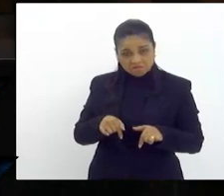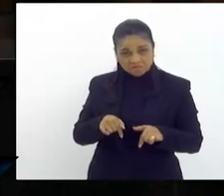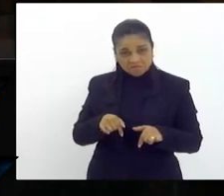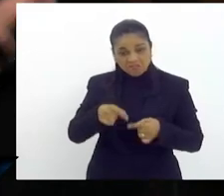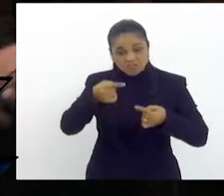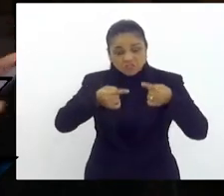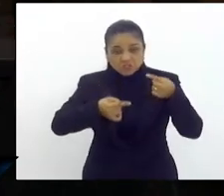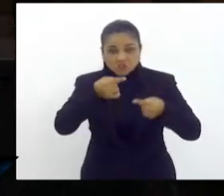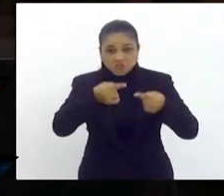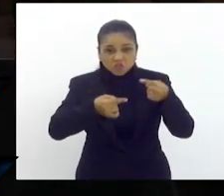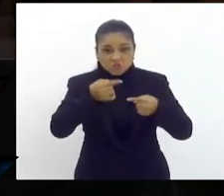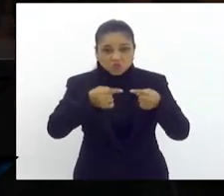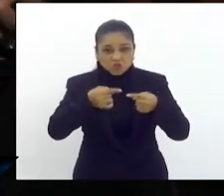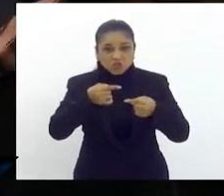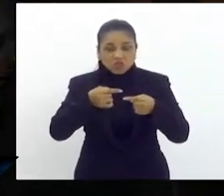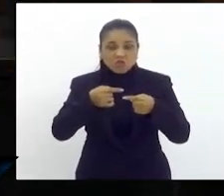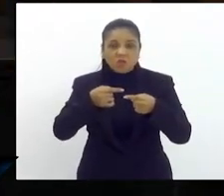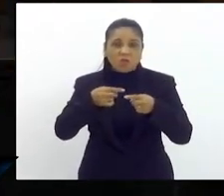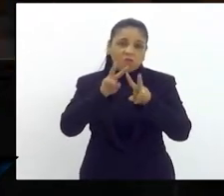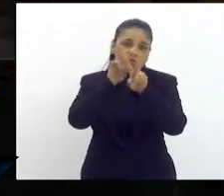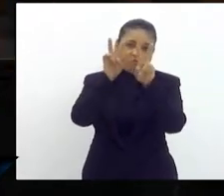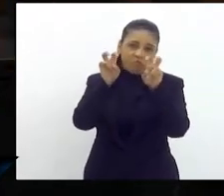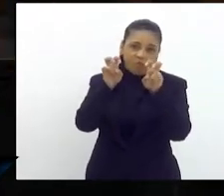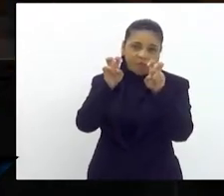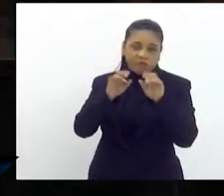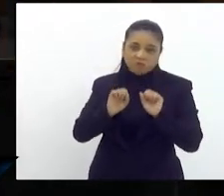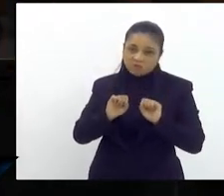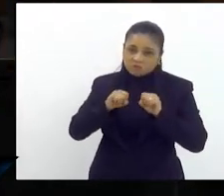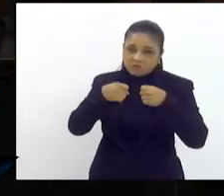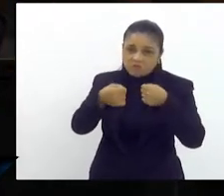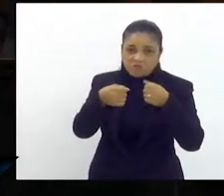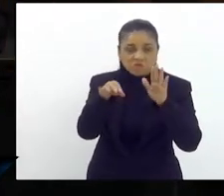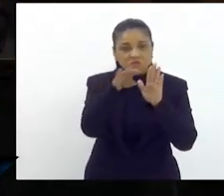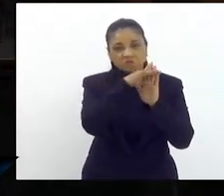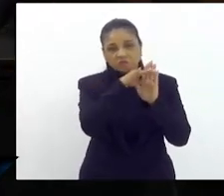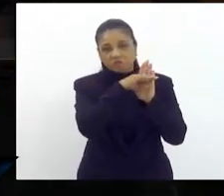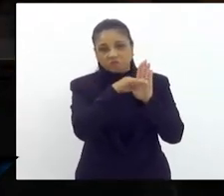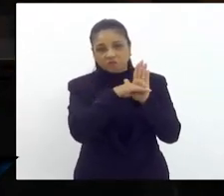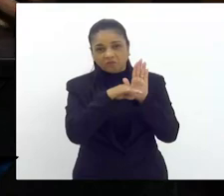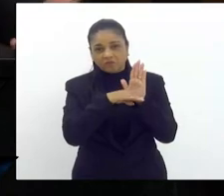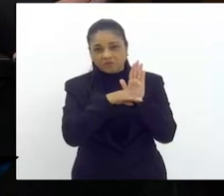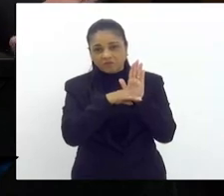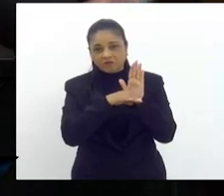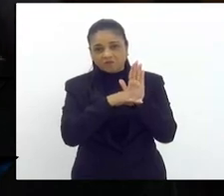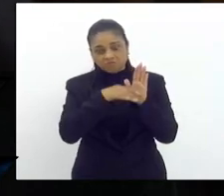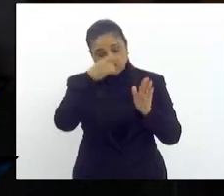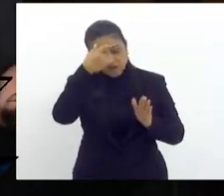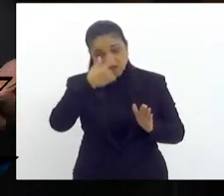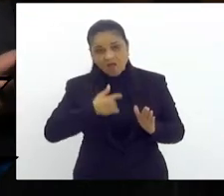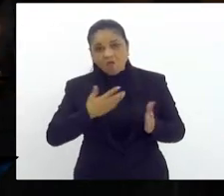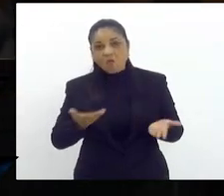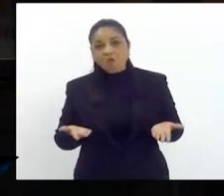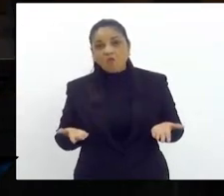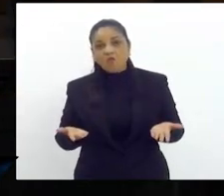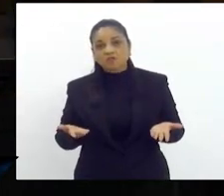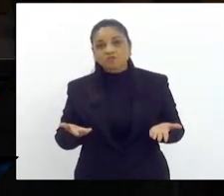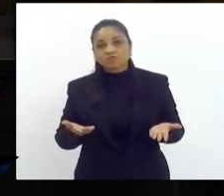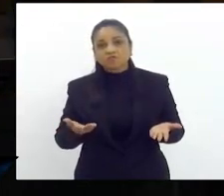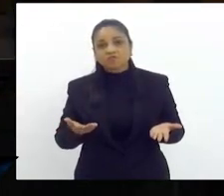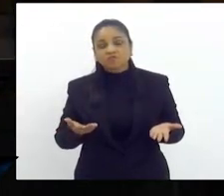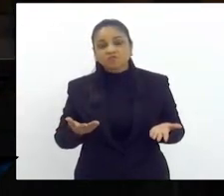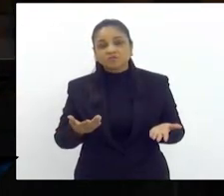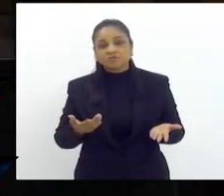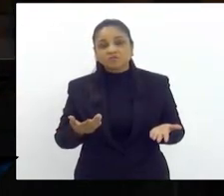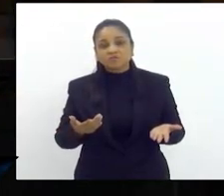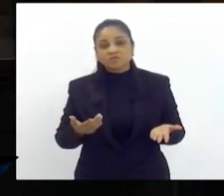discutir esse assunto defender esta pauta eu aquele que de alguma forma está sendo